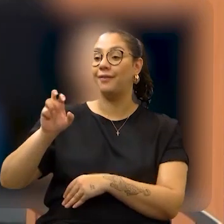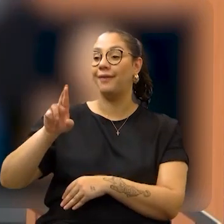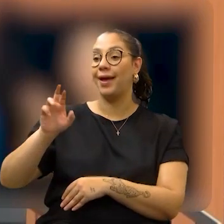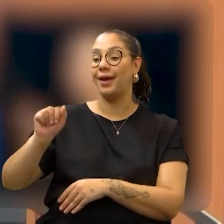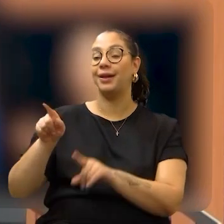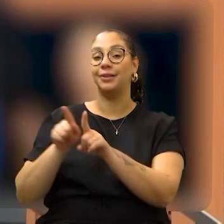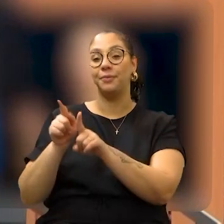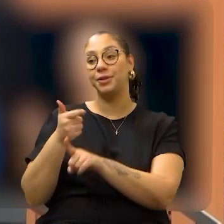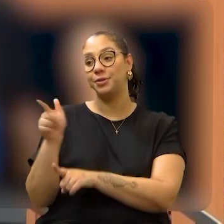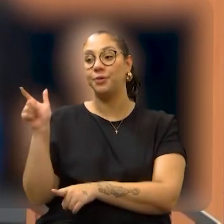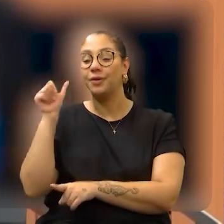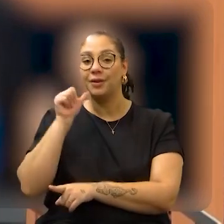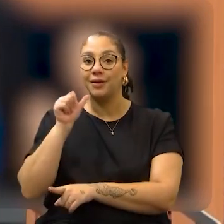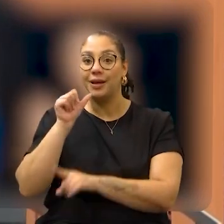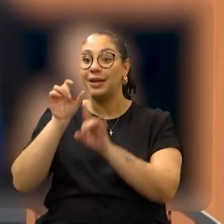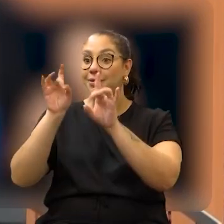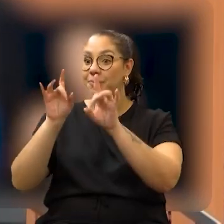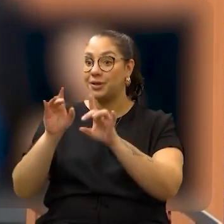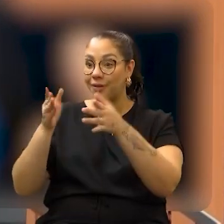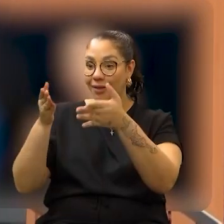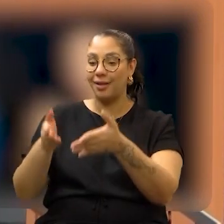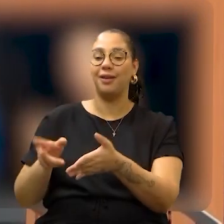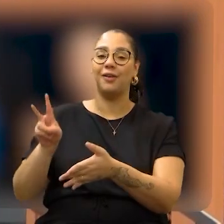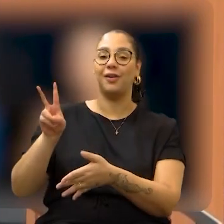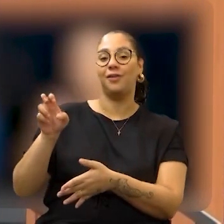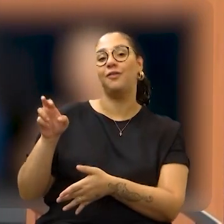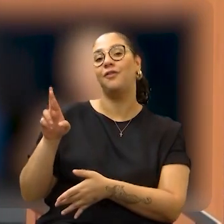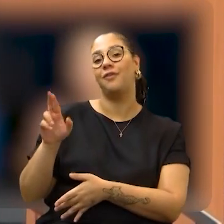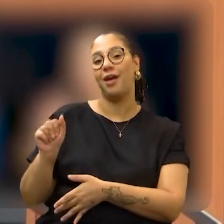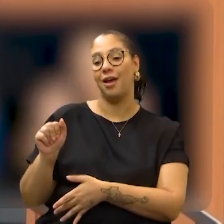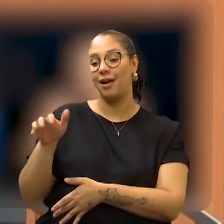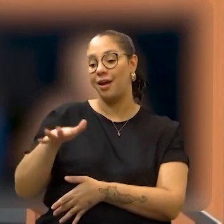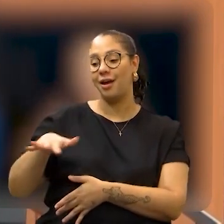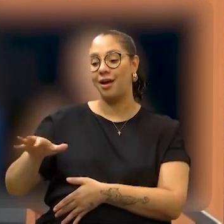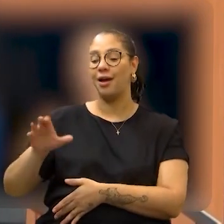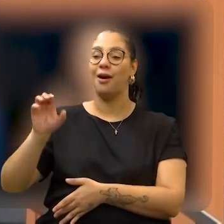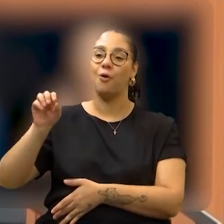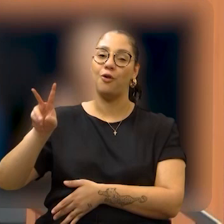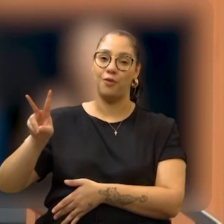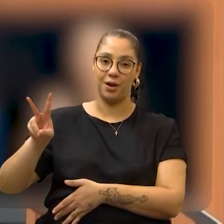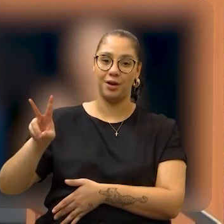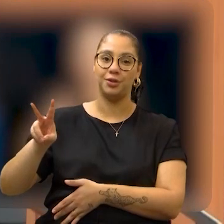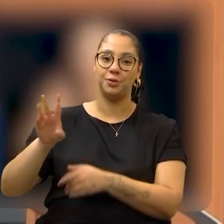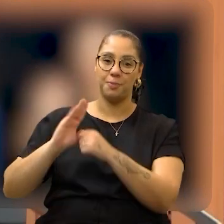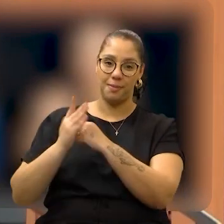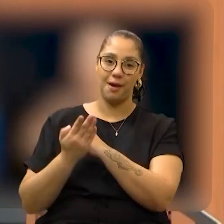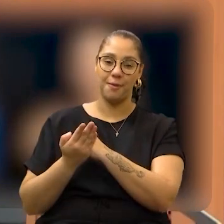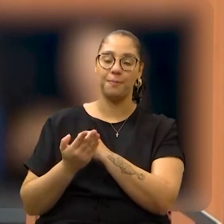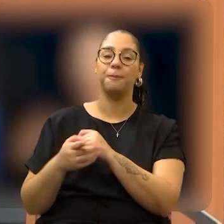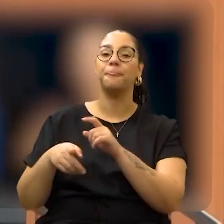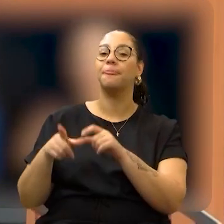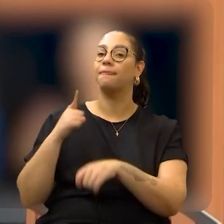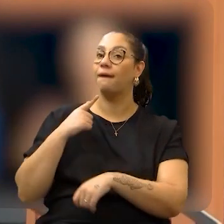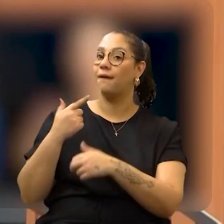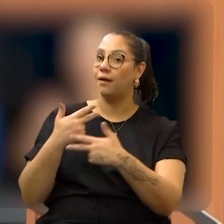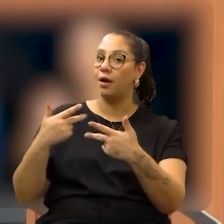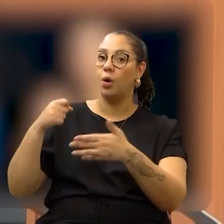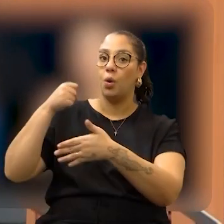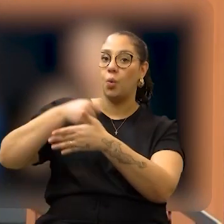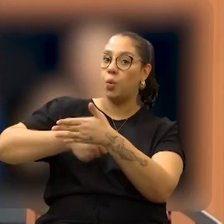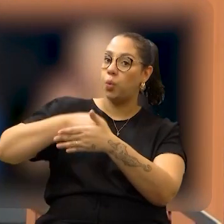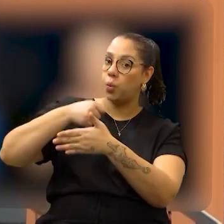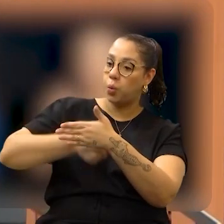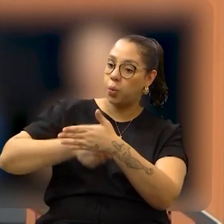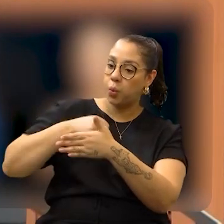como de muitas outras, mas especificamente da Vera, ali na região do Ouro Verde, tem